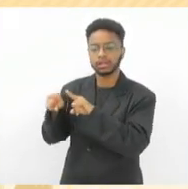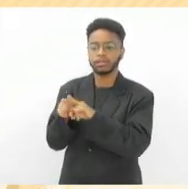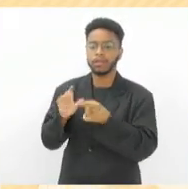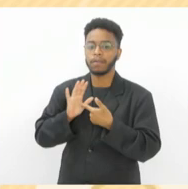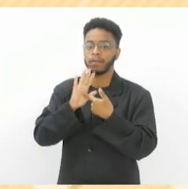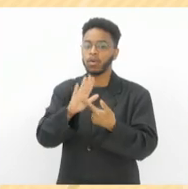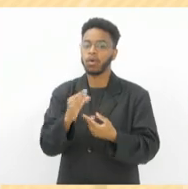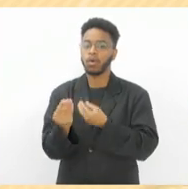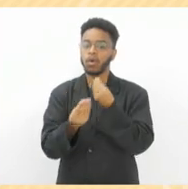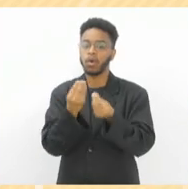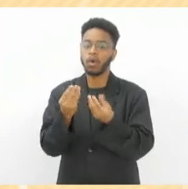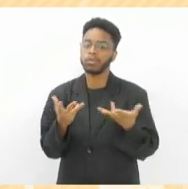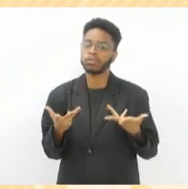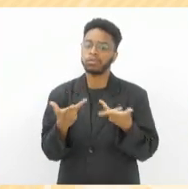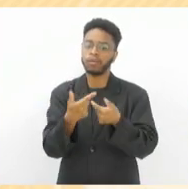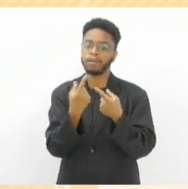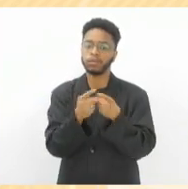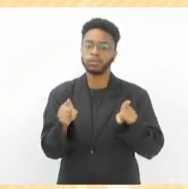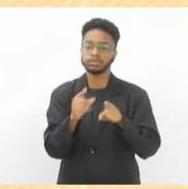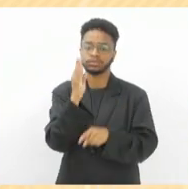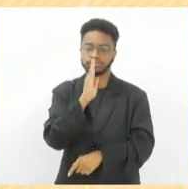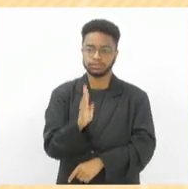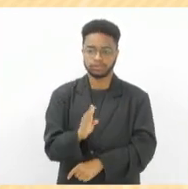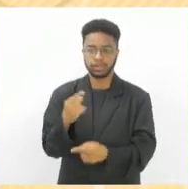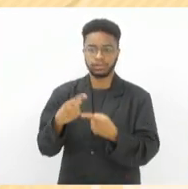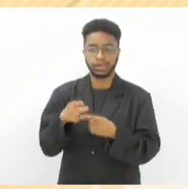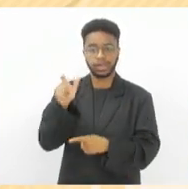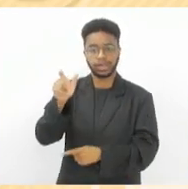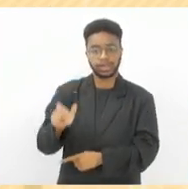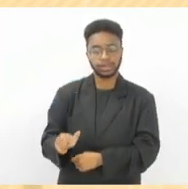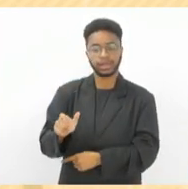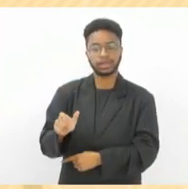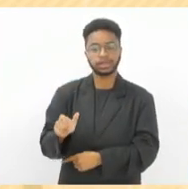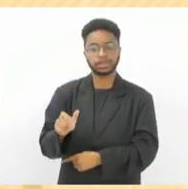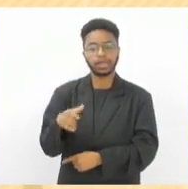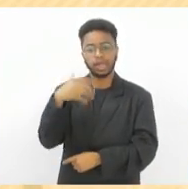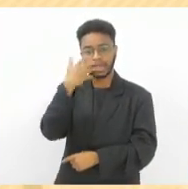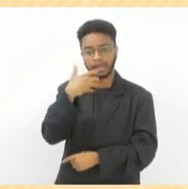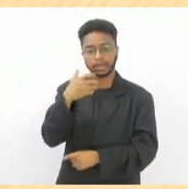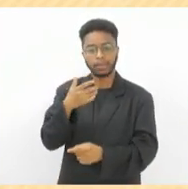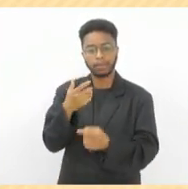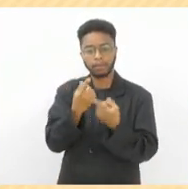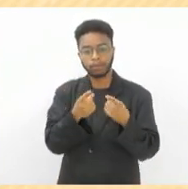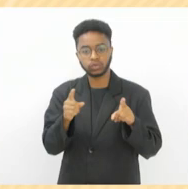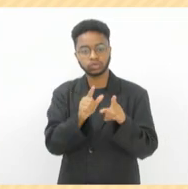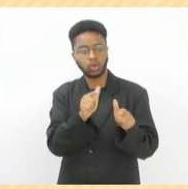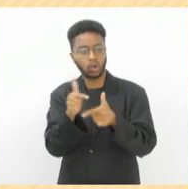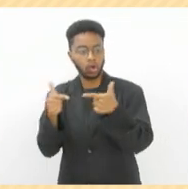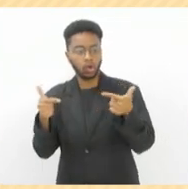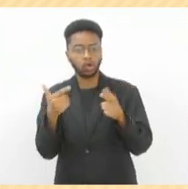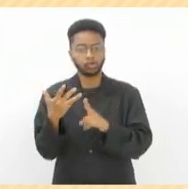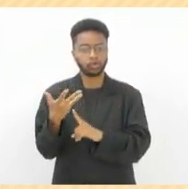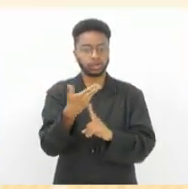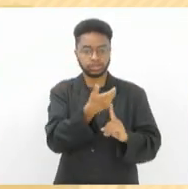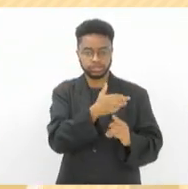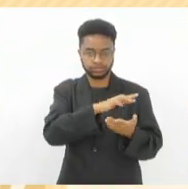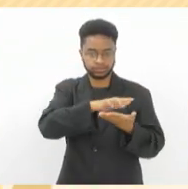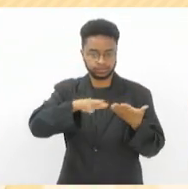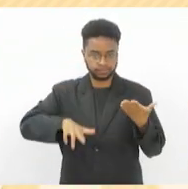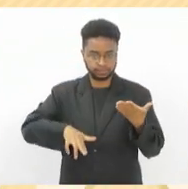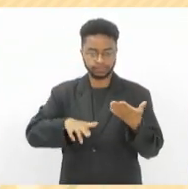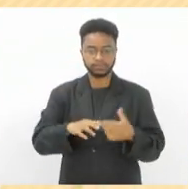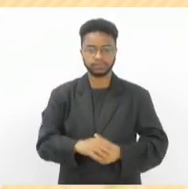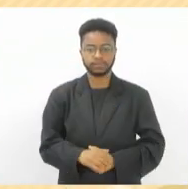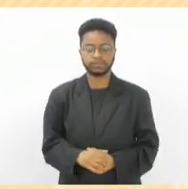toda a riqueza da música brasileira. O artista interpreta composições de Toninho Gerais, João do Vale, Jorge Aragão